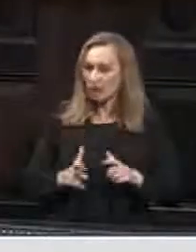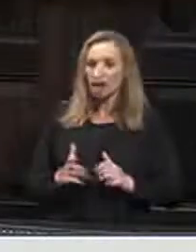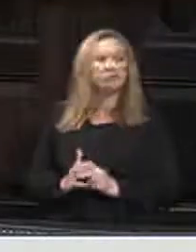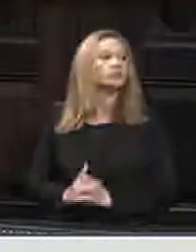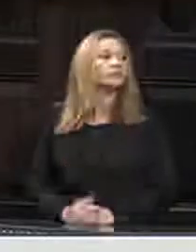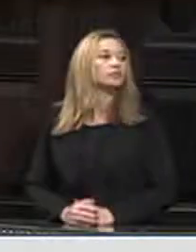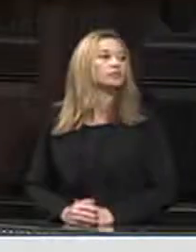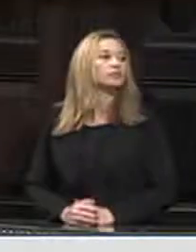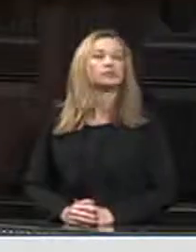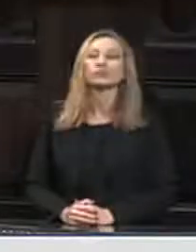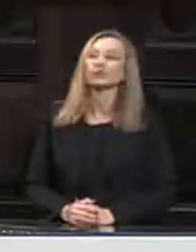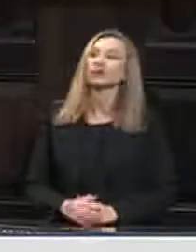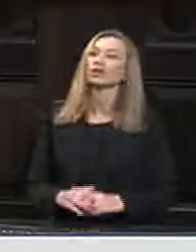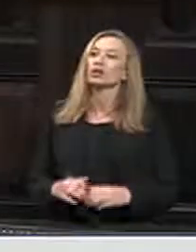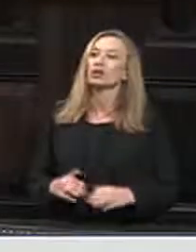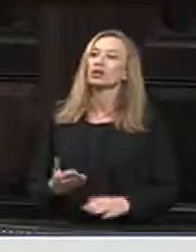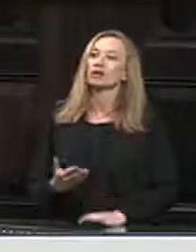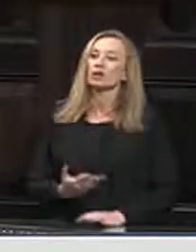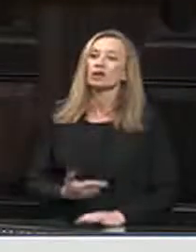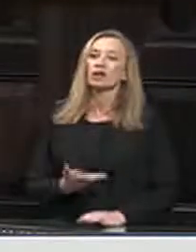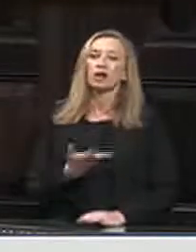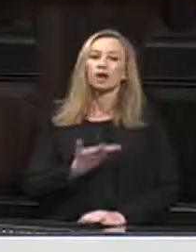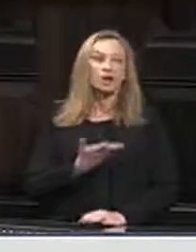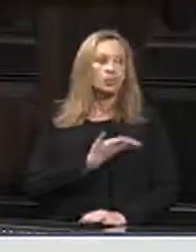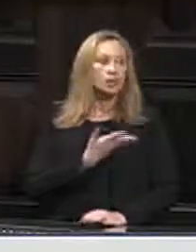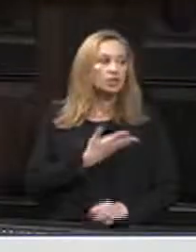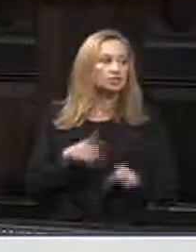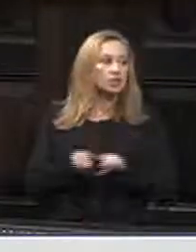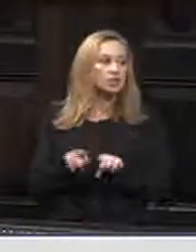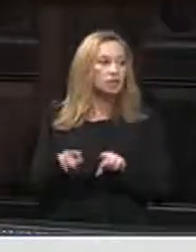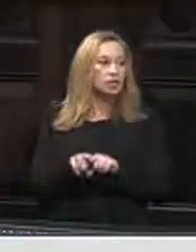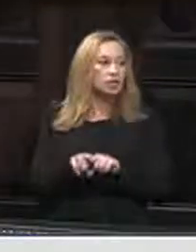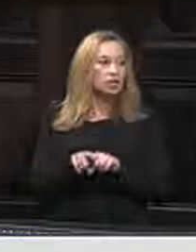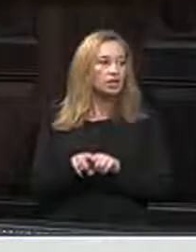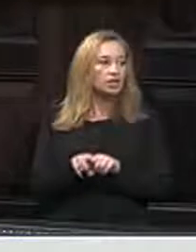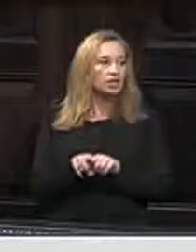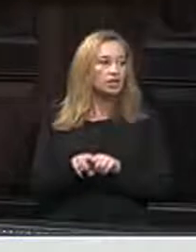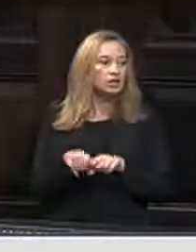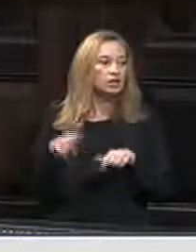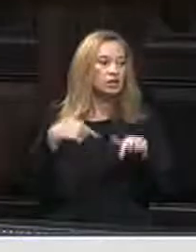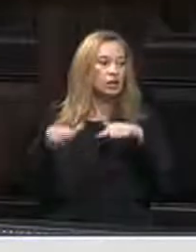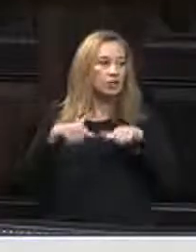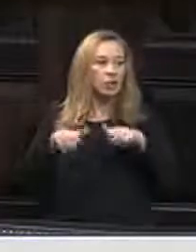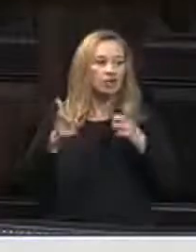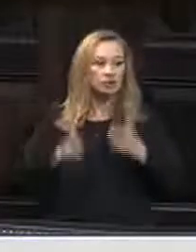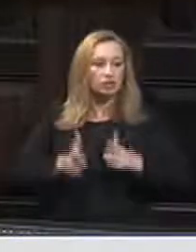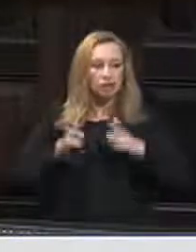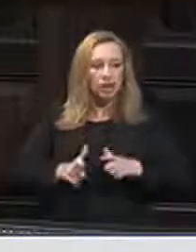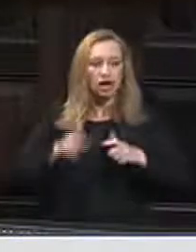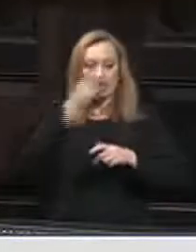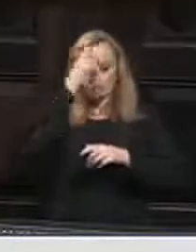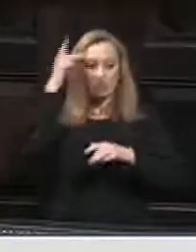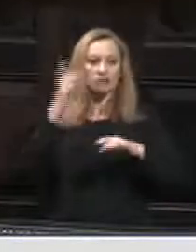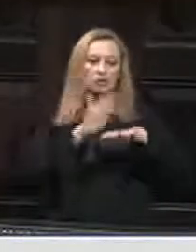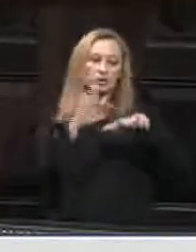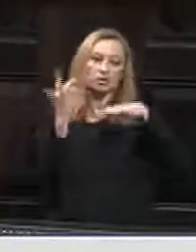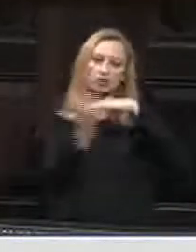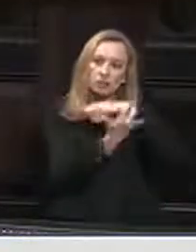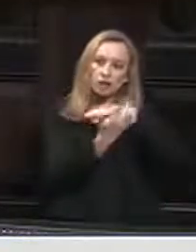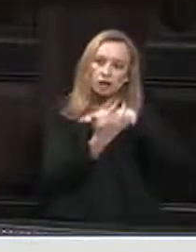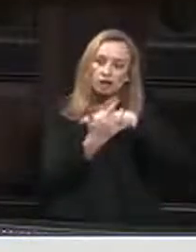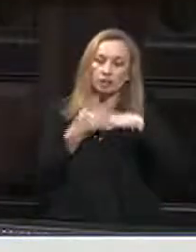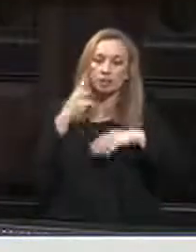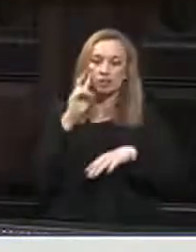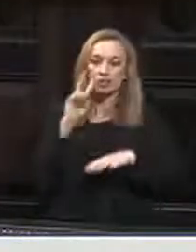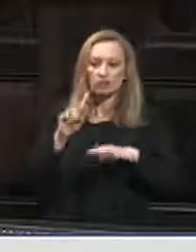imprensa, companheiros e companheiras que ocupam as dependências da galeria, aqueles que nos assistem pela TV Alege e aqueles que